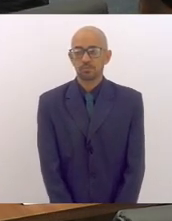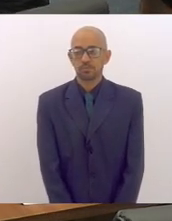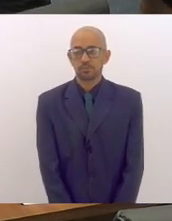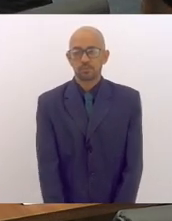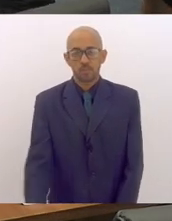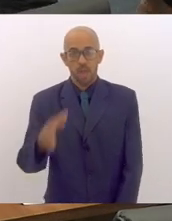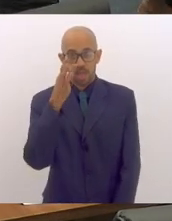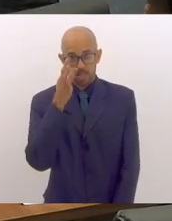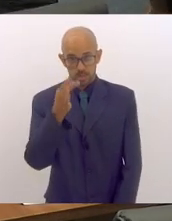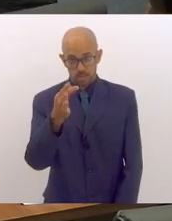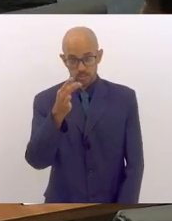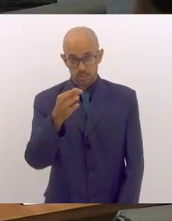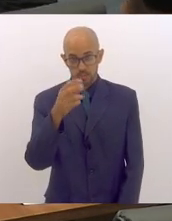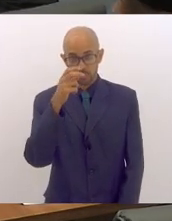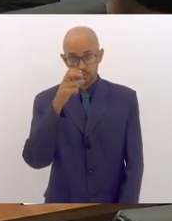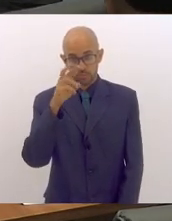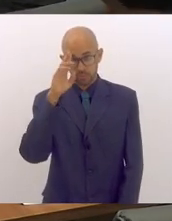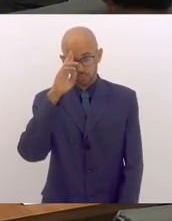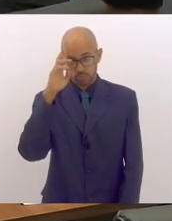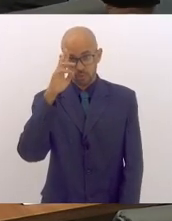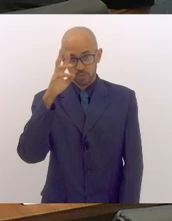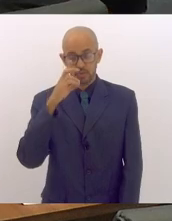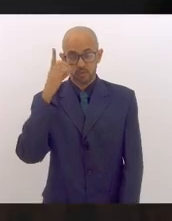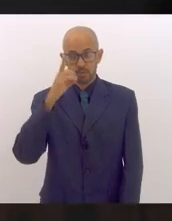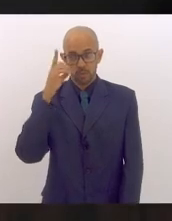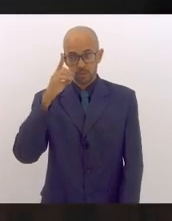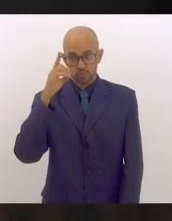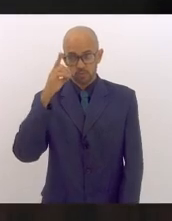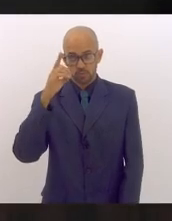a atenção dos seus parlamentares. Na matéria seguinte,